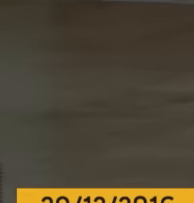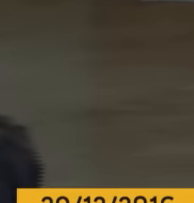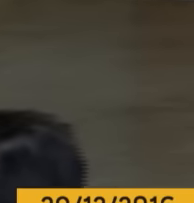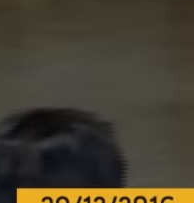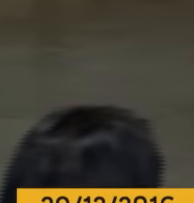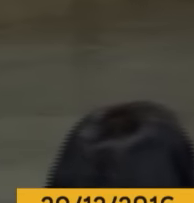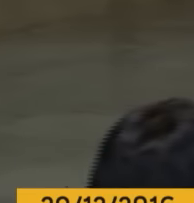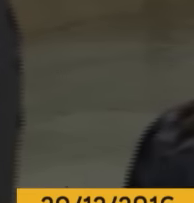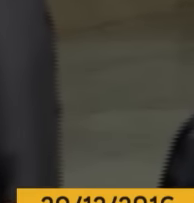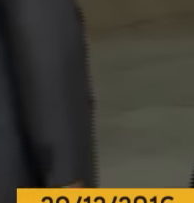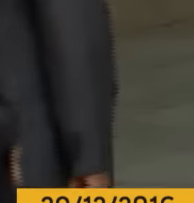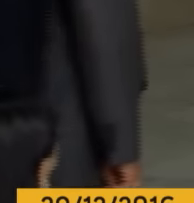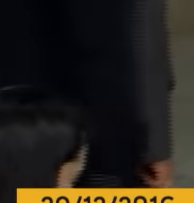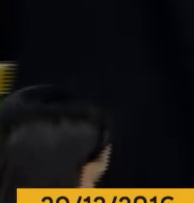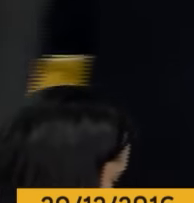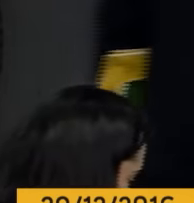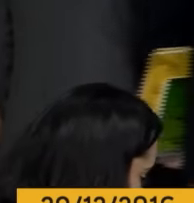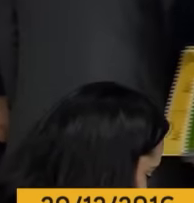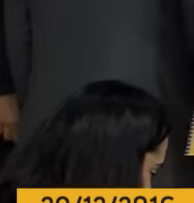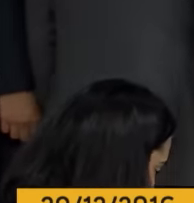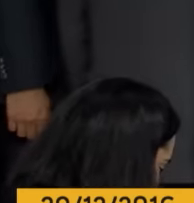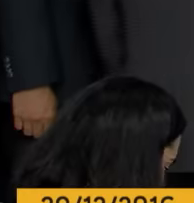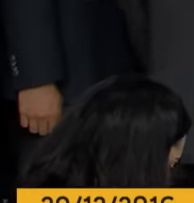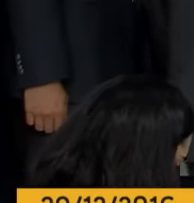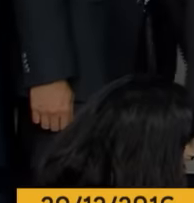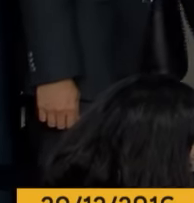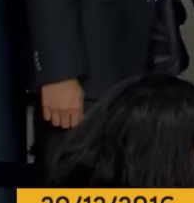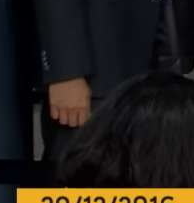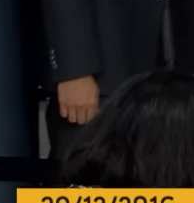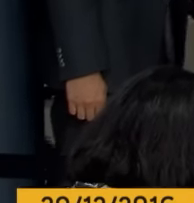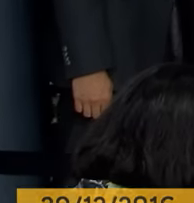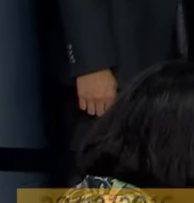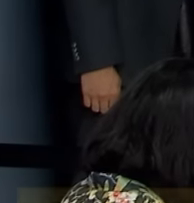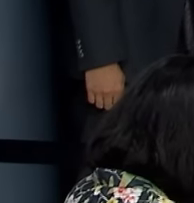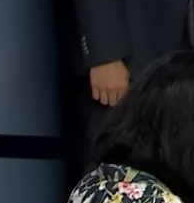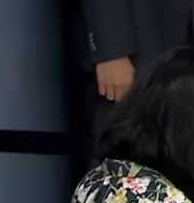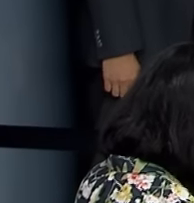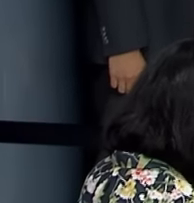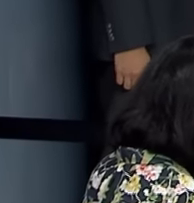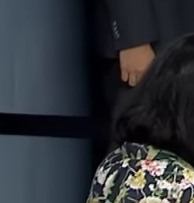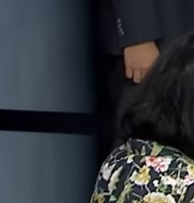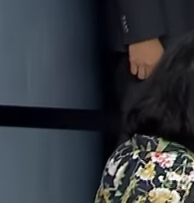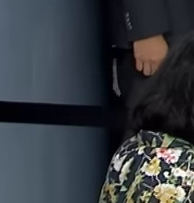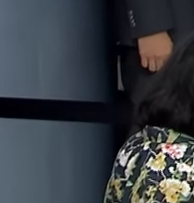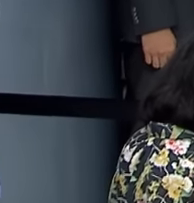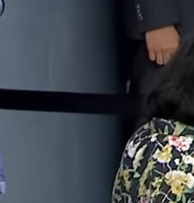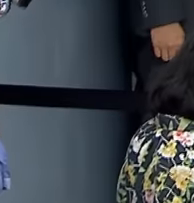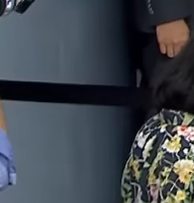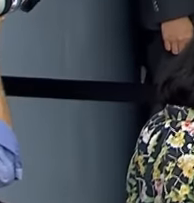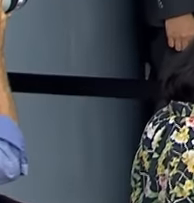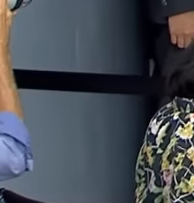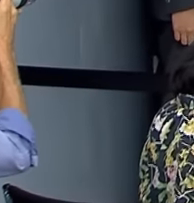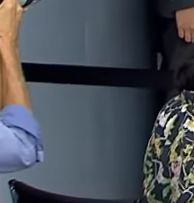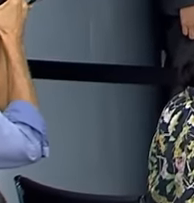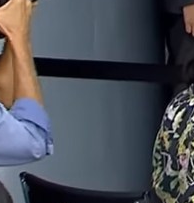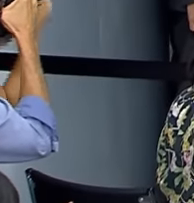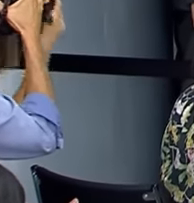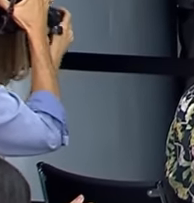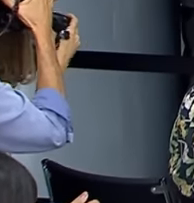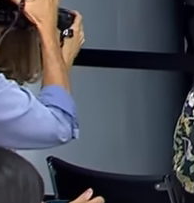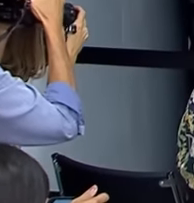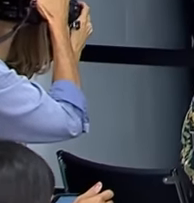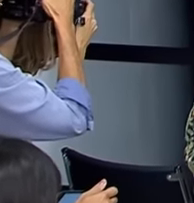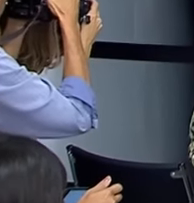planando em relação ao número de pge hoje preocupou o senhor o aumento desemprego Ah é